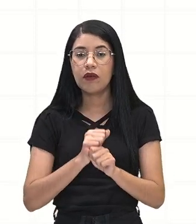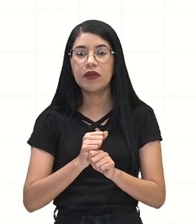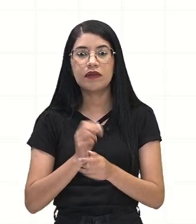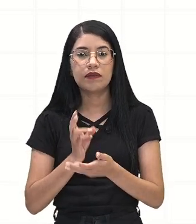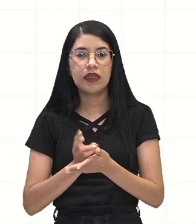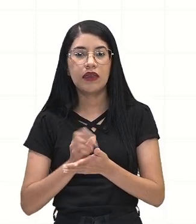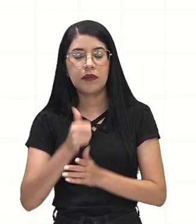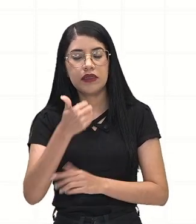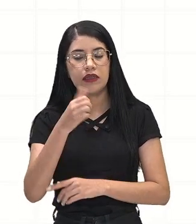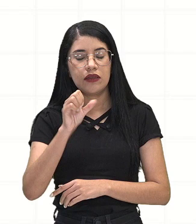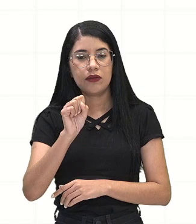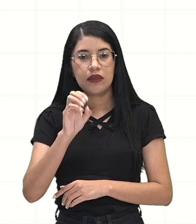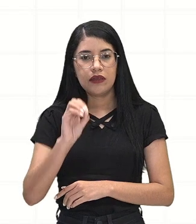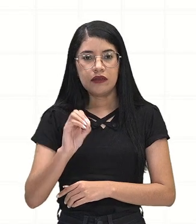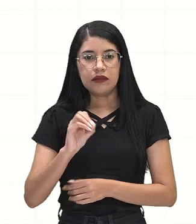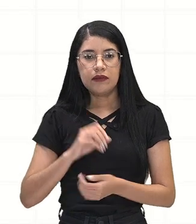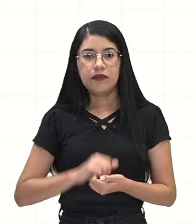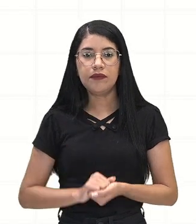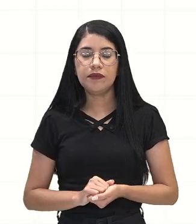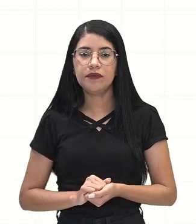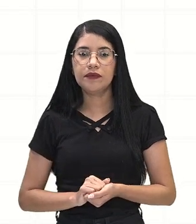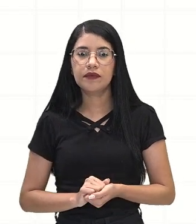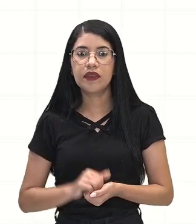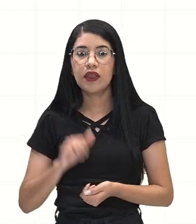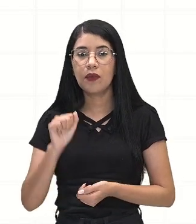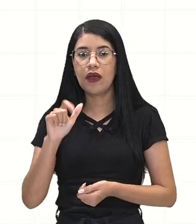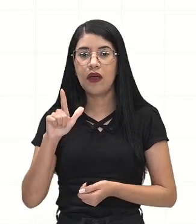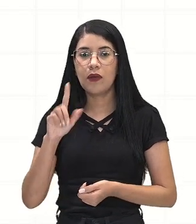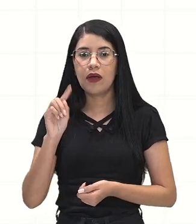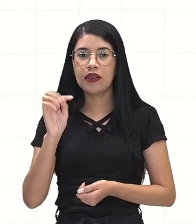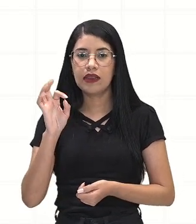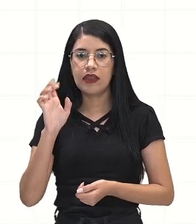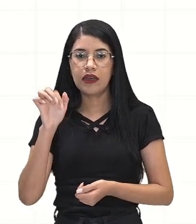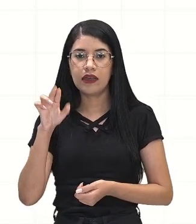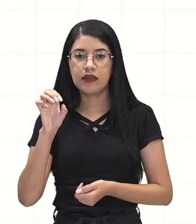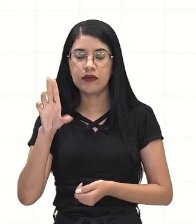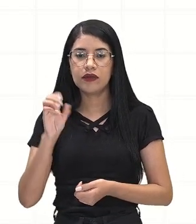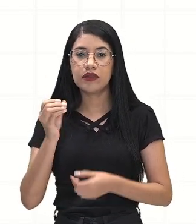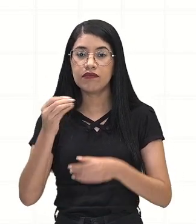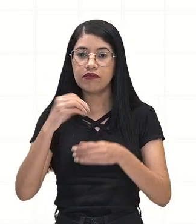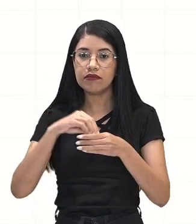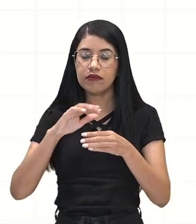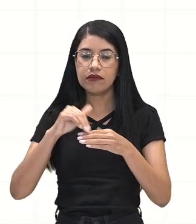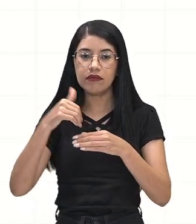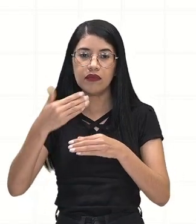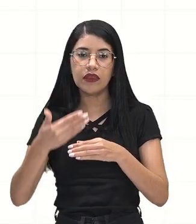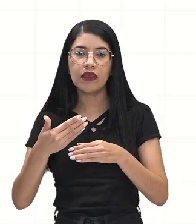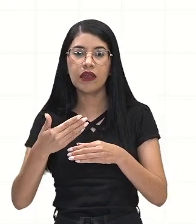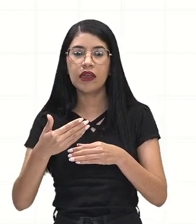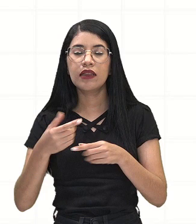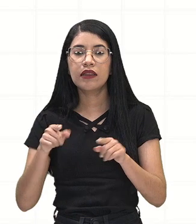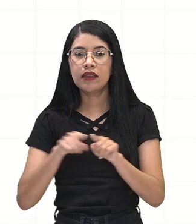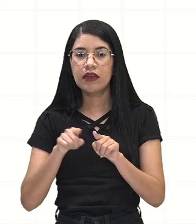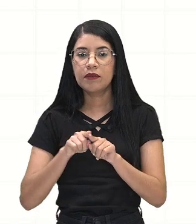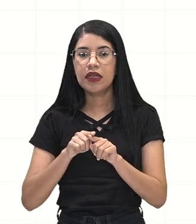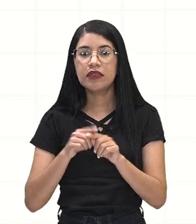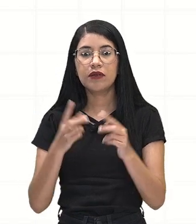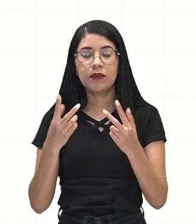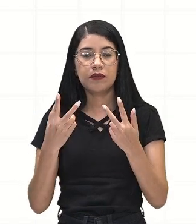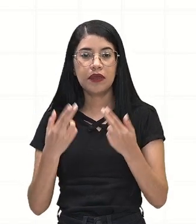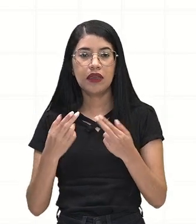igual a 180 graus. E os ângulos alternos e os ângulos alternos internos e alternos externos também